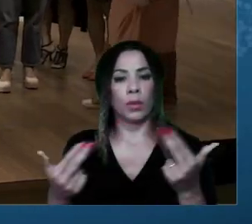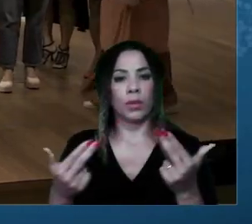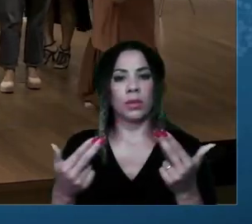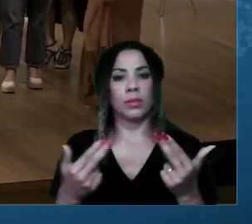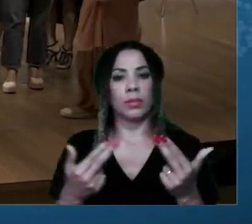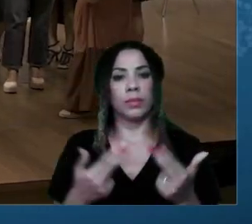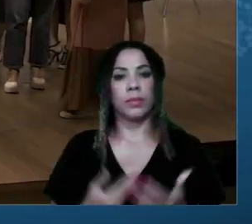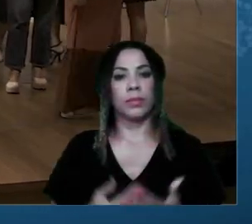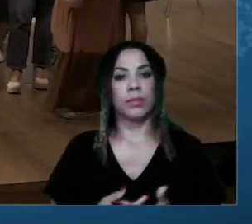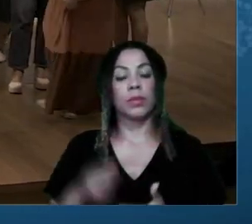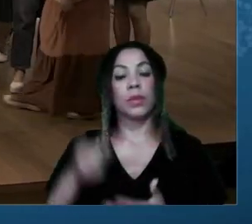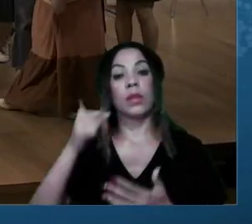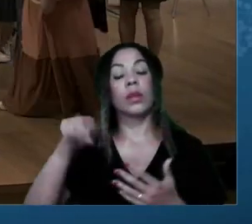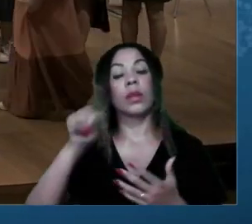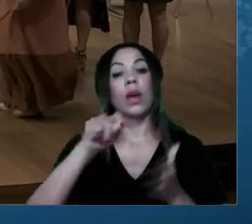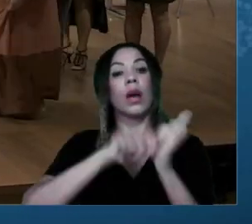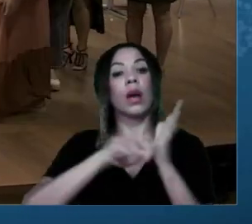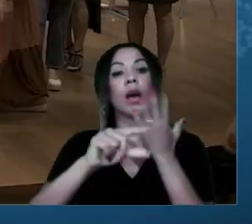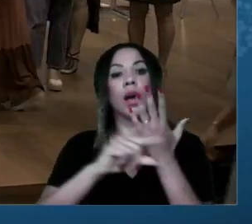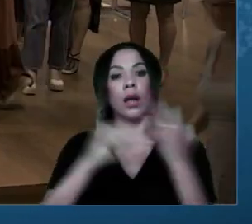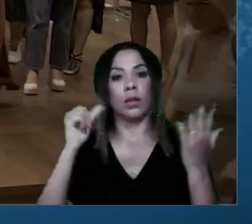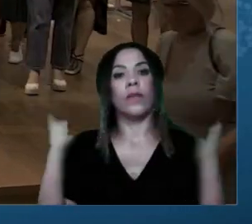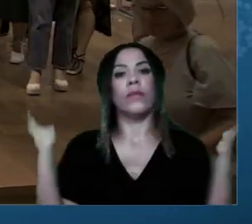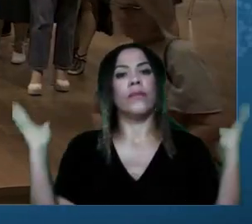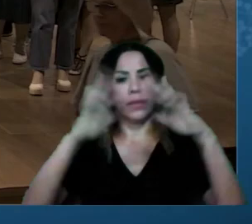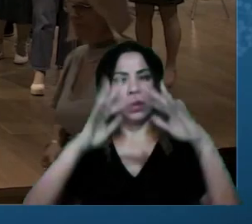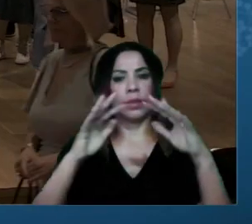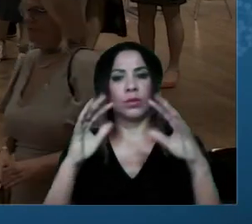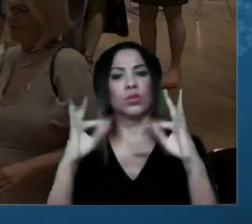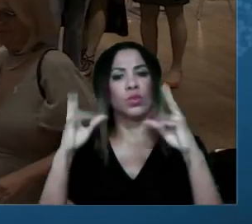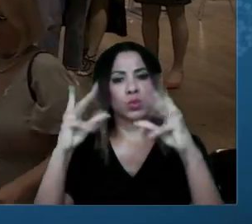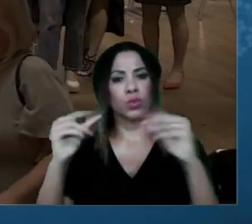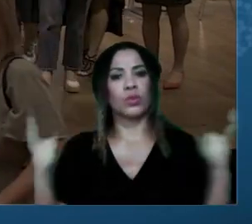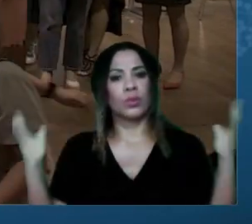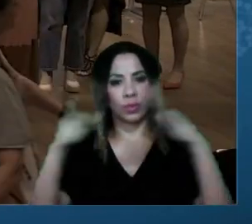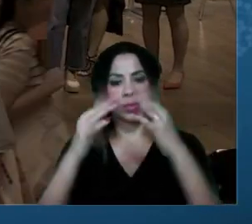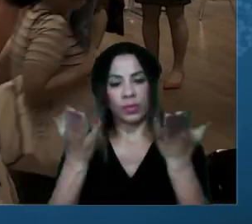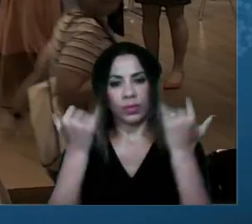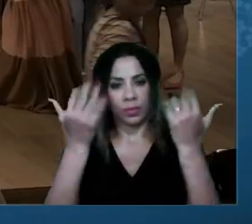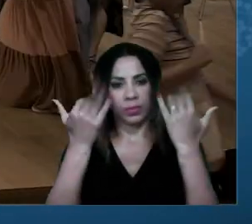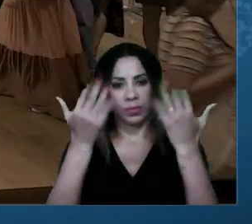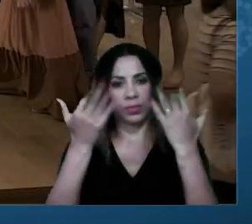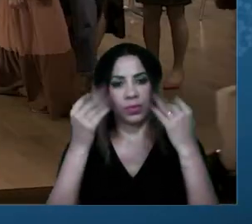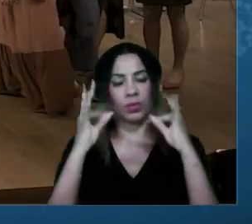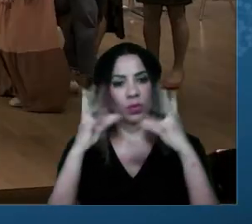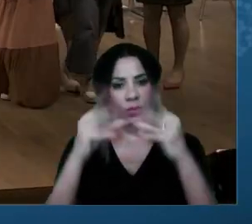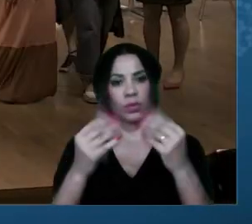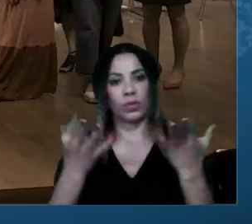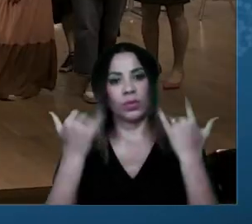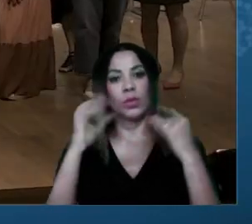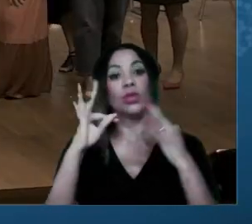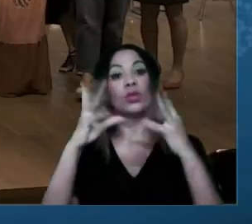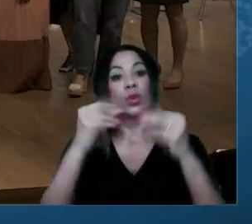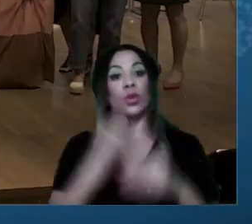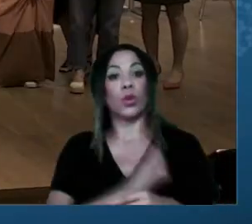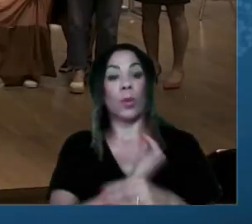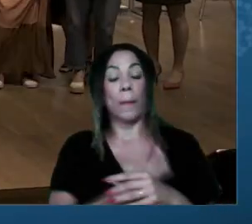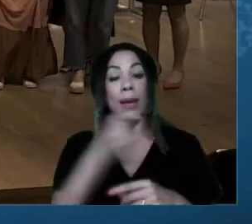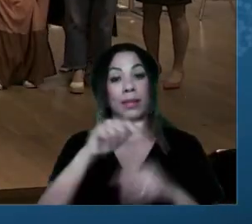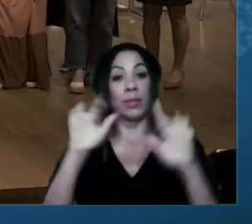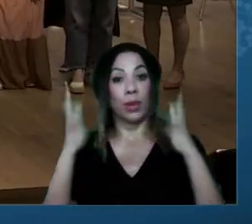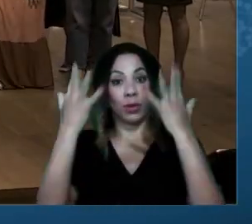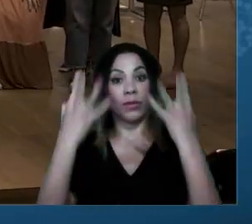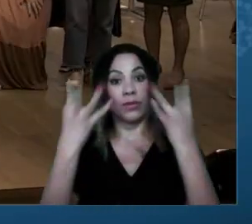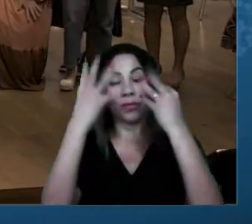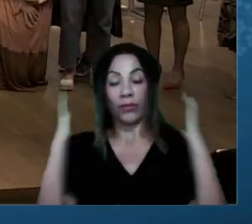Os autores... Vamos vir todo mundo? Todo mundo vamos vir para cá? Todos os participantes do evento, vamos fazer uma grande